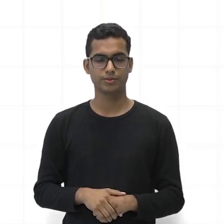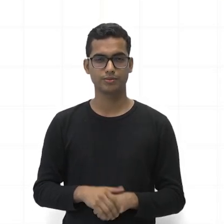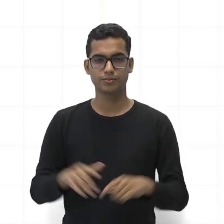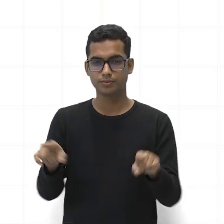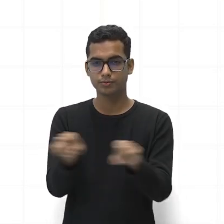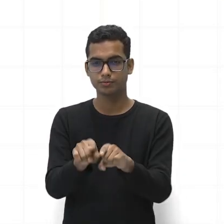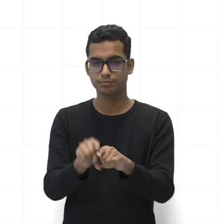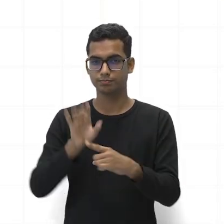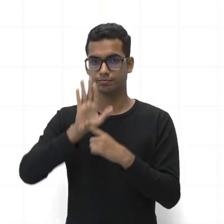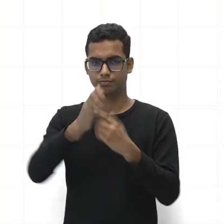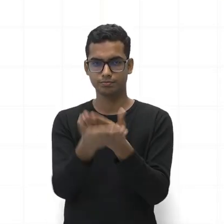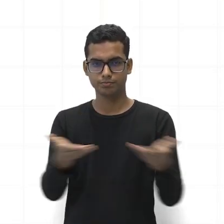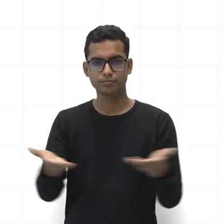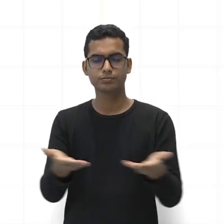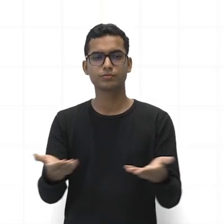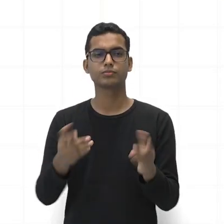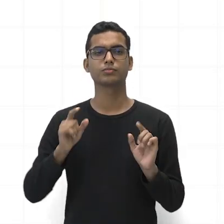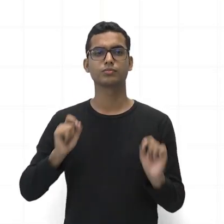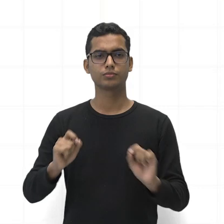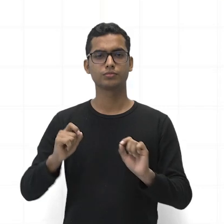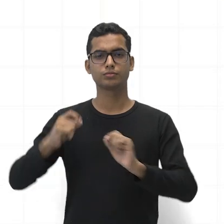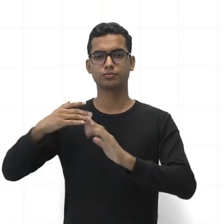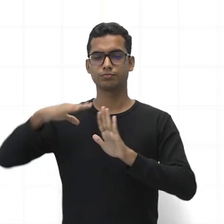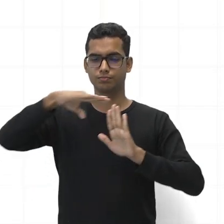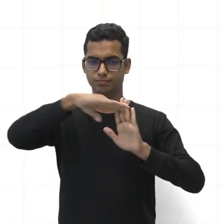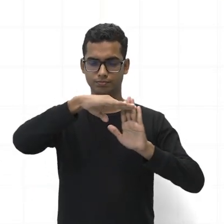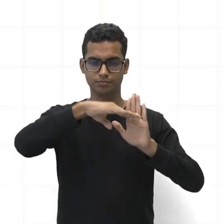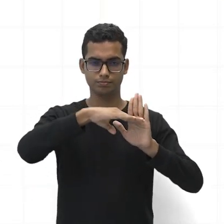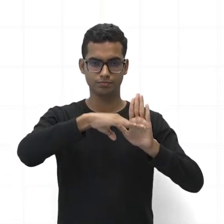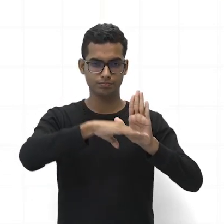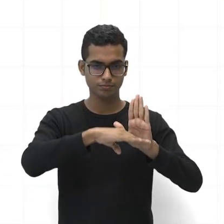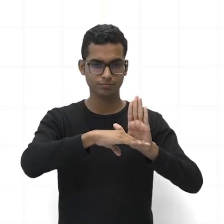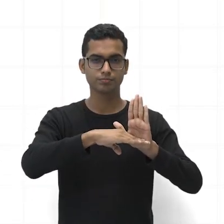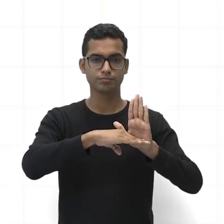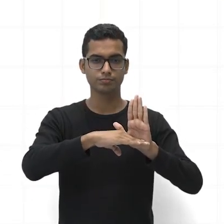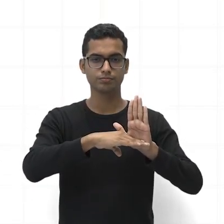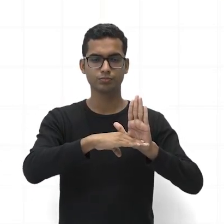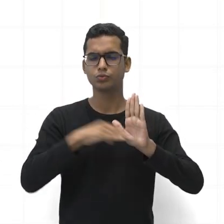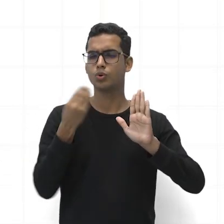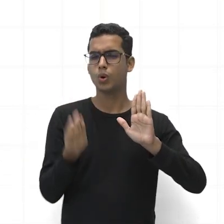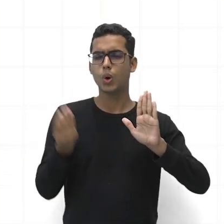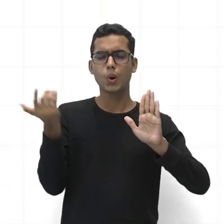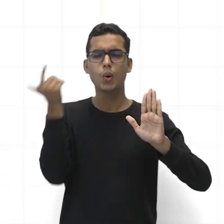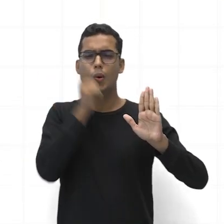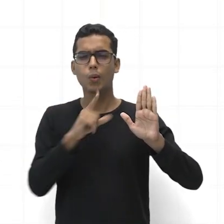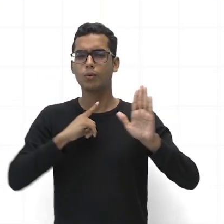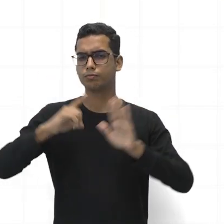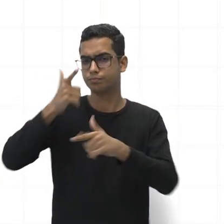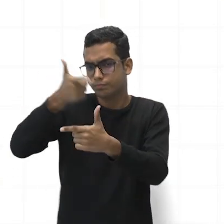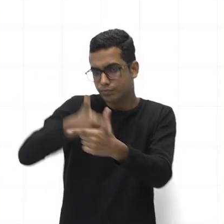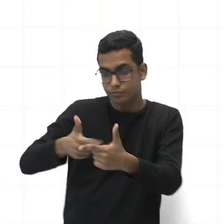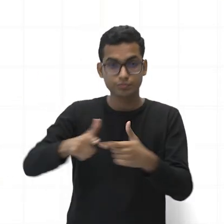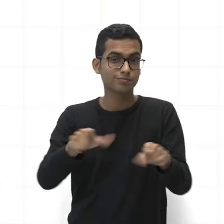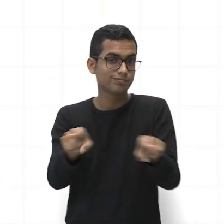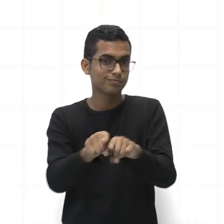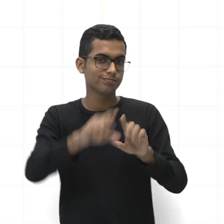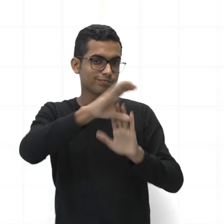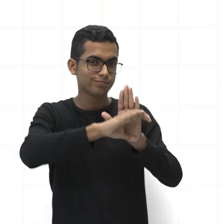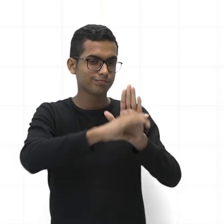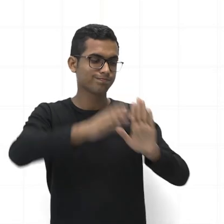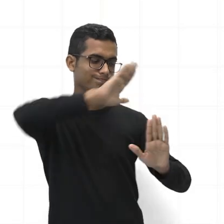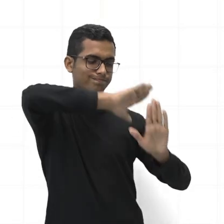que eu vou te mostrar aqui, bem passo a passo aqui, como nós fazemos divisão e qual o conceito também que tem por